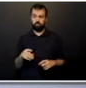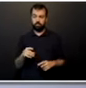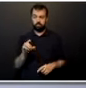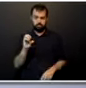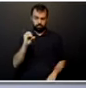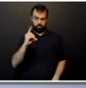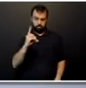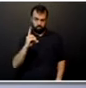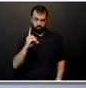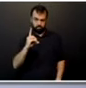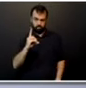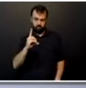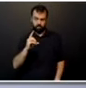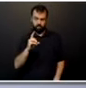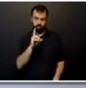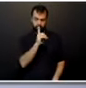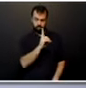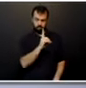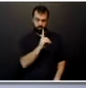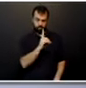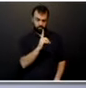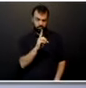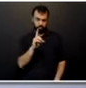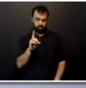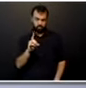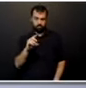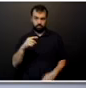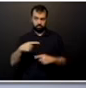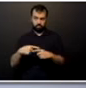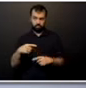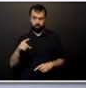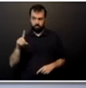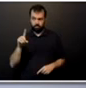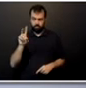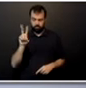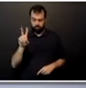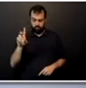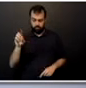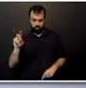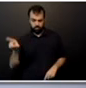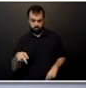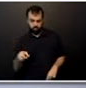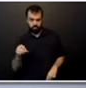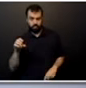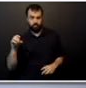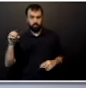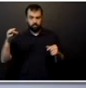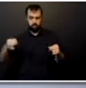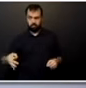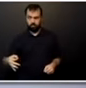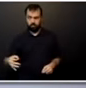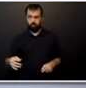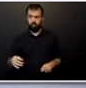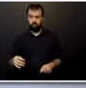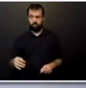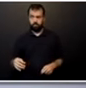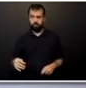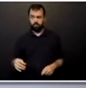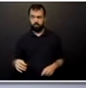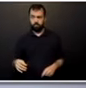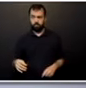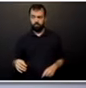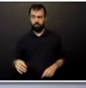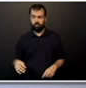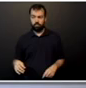alternativa de um centímetro no mapa equivale a dois milhões de centímetros no real alternativa